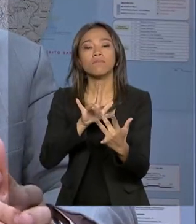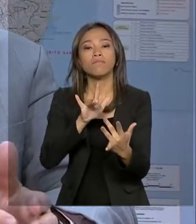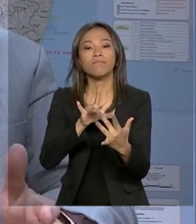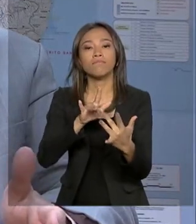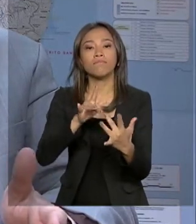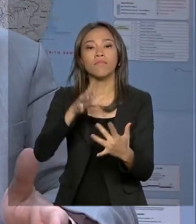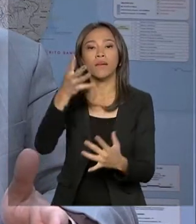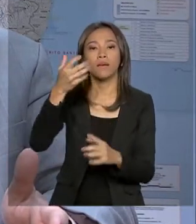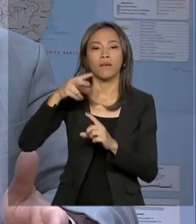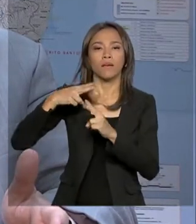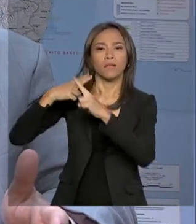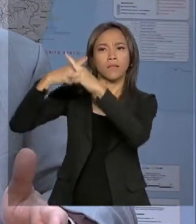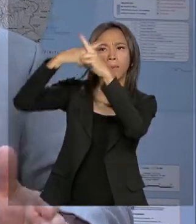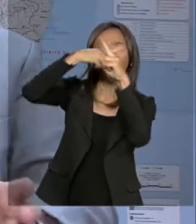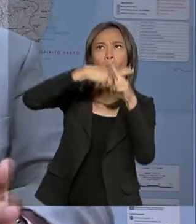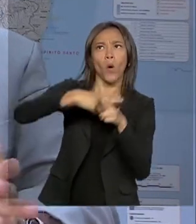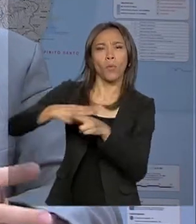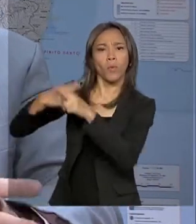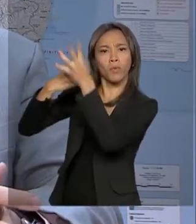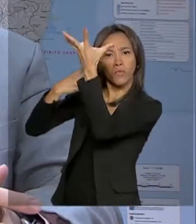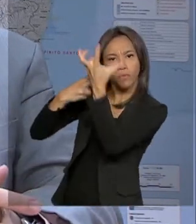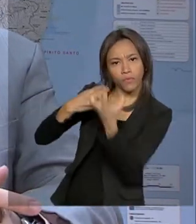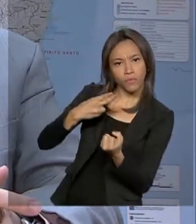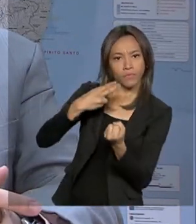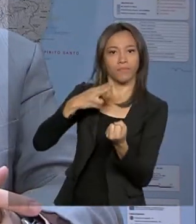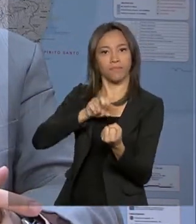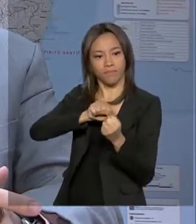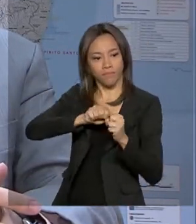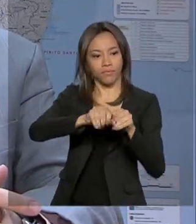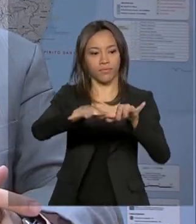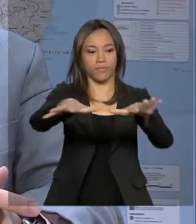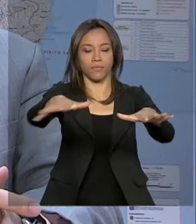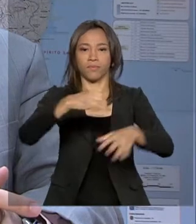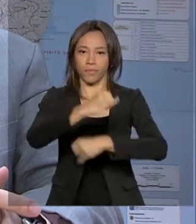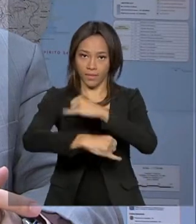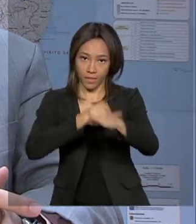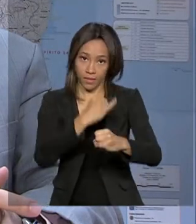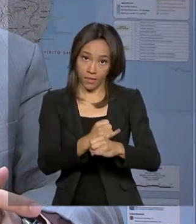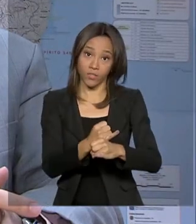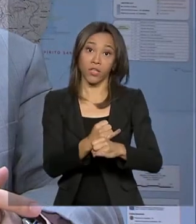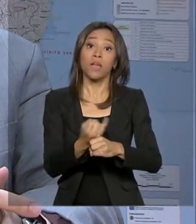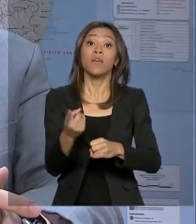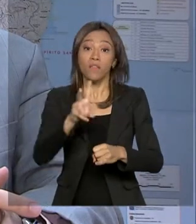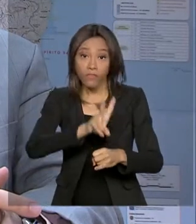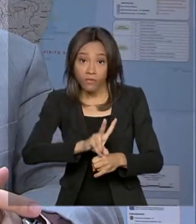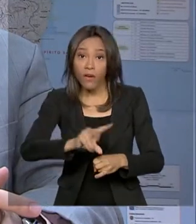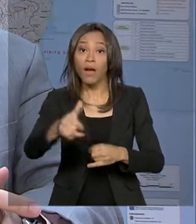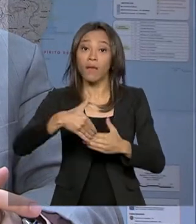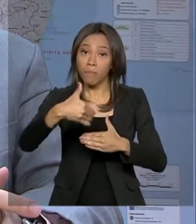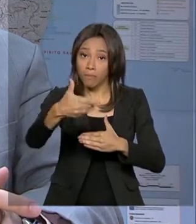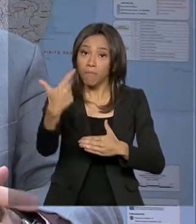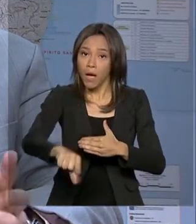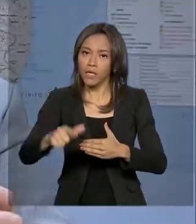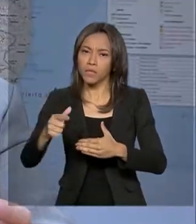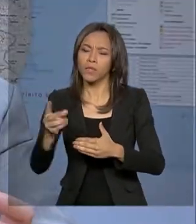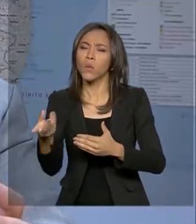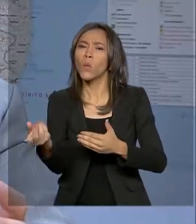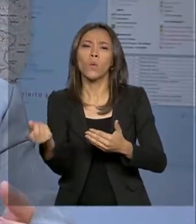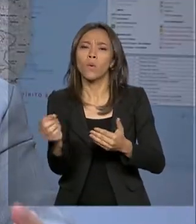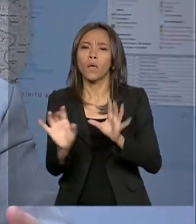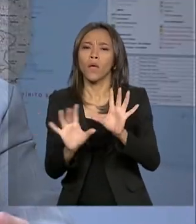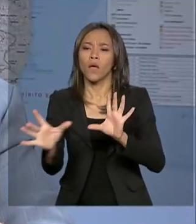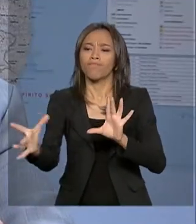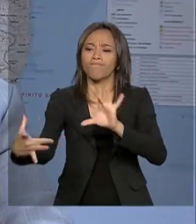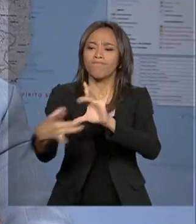E vamos expandir rapidamente isso. Eu acredito que ao longo do ano que vem a gente consiga conectar as que faltam no Brasil todo. Com